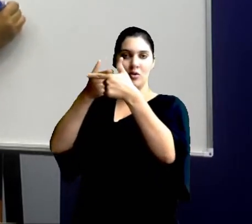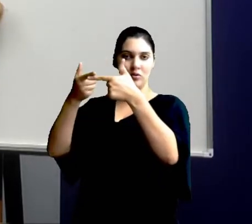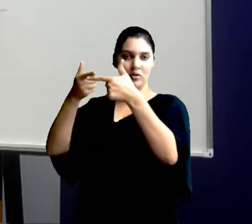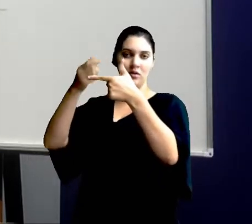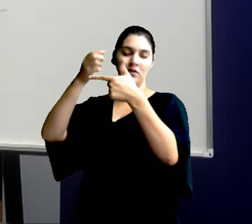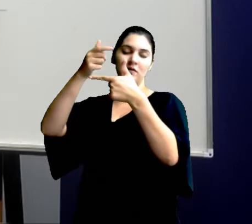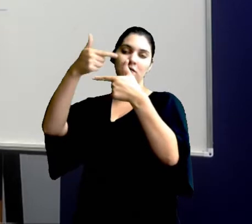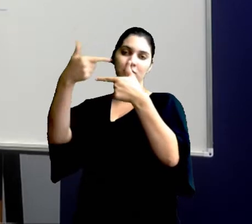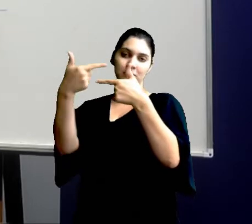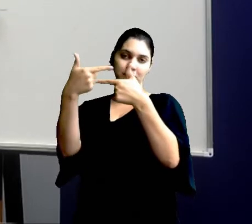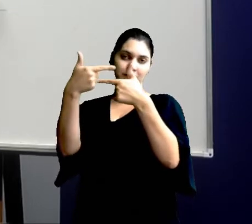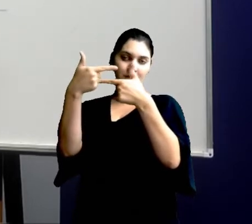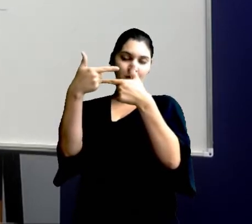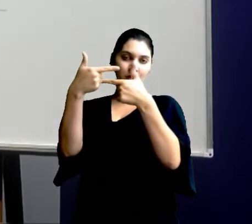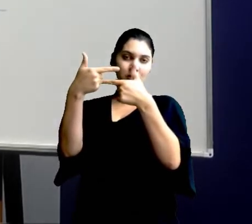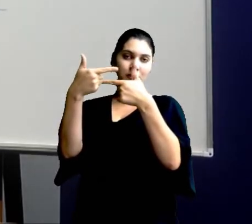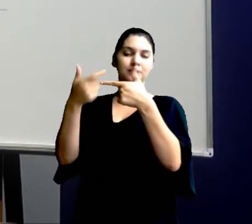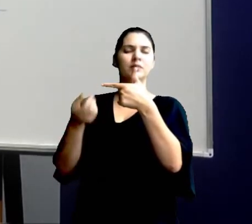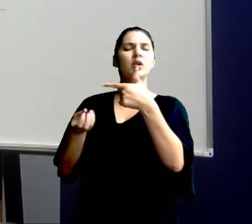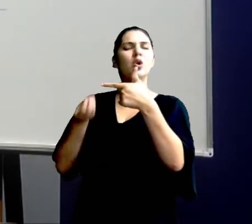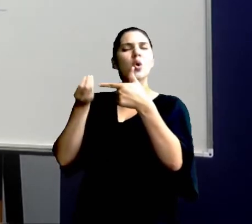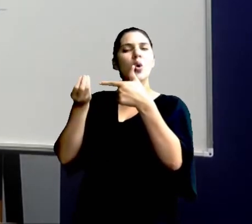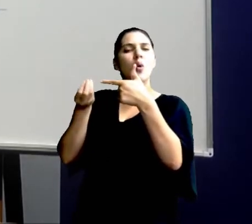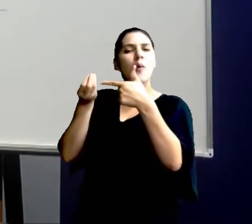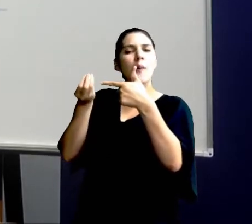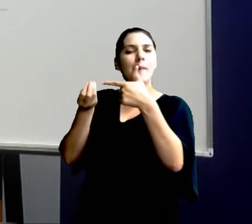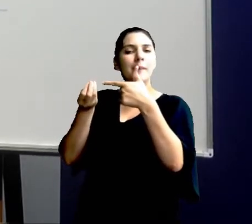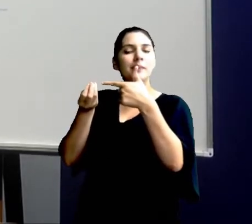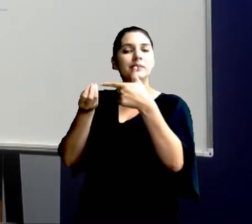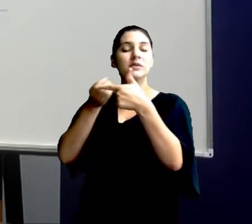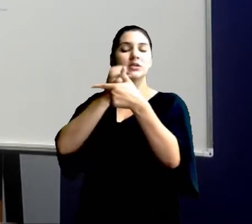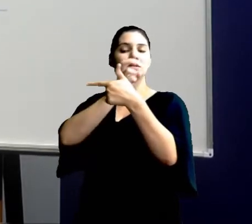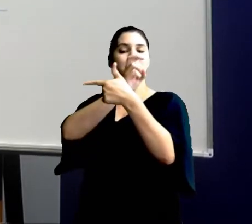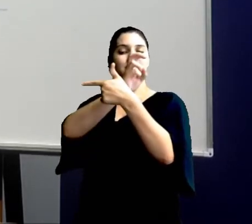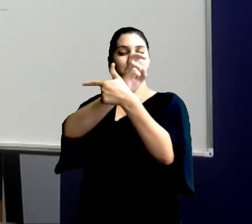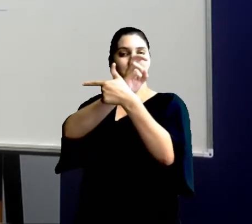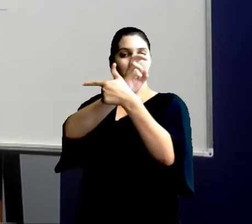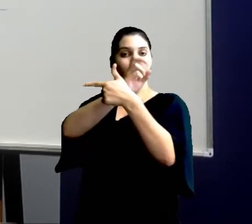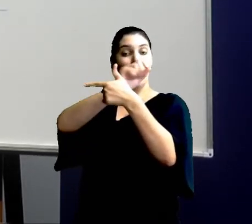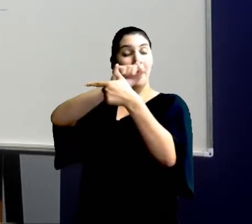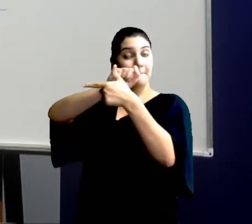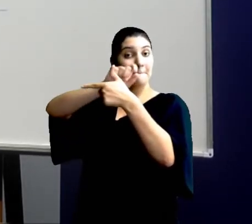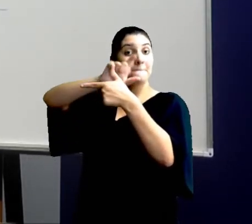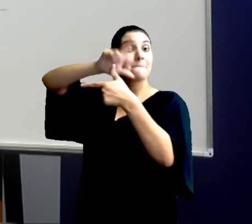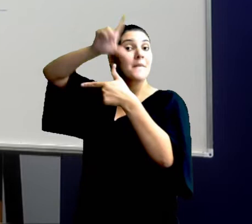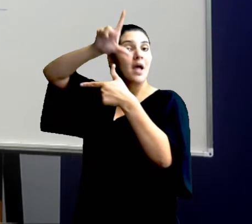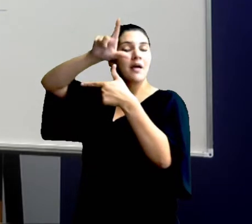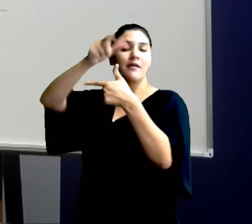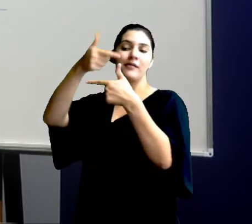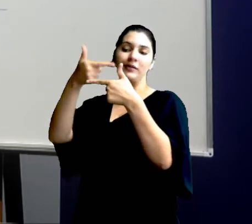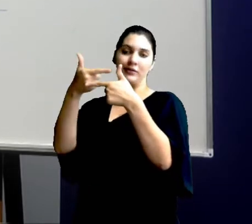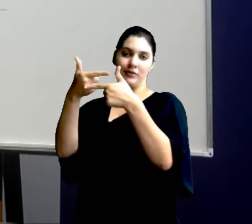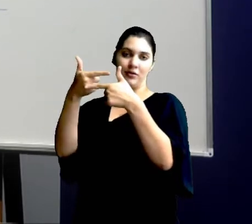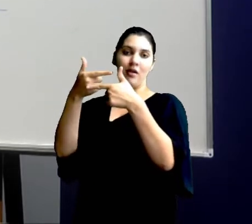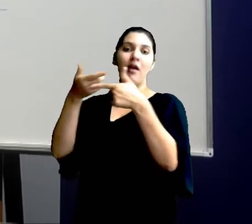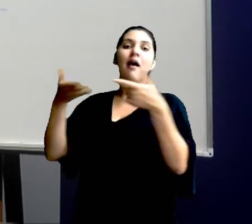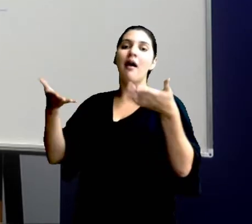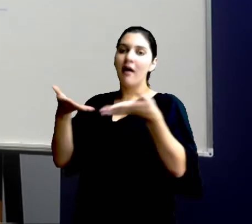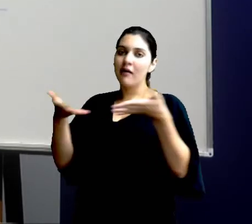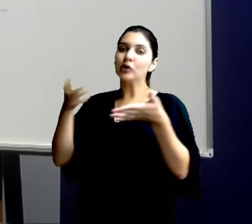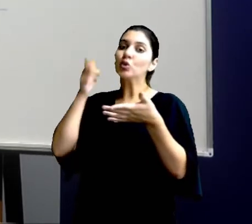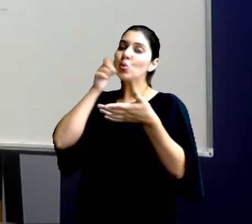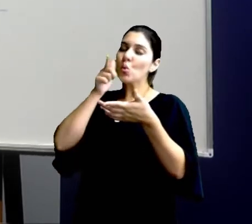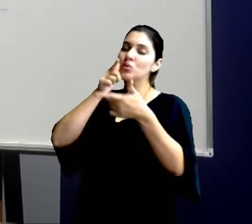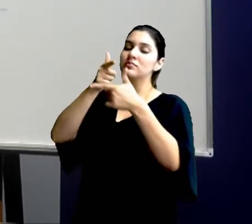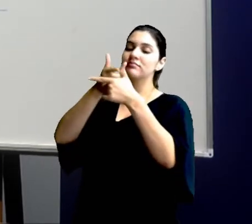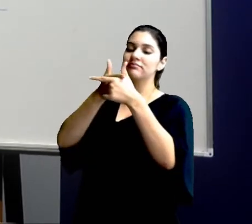ter 5 dividido para 2, tá? 5 é maior que 2, então eu consigo dividir,